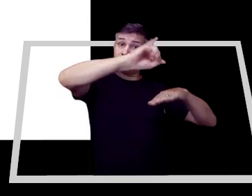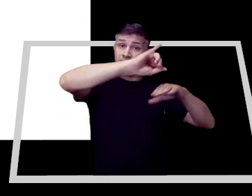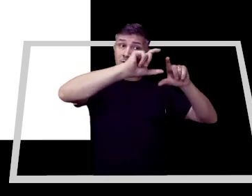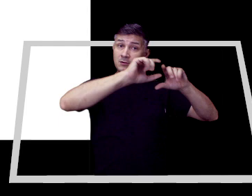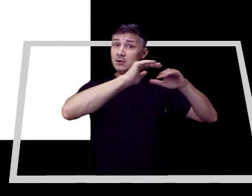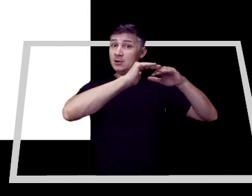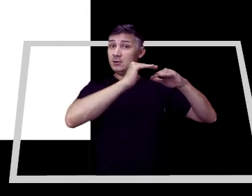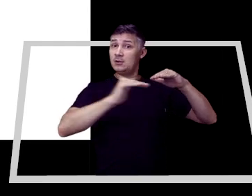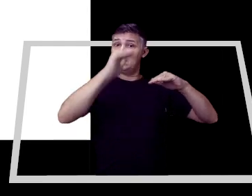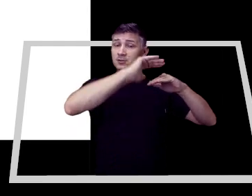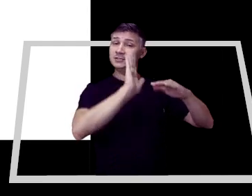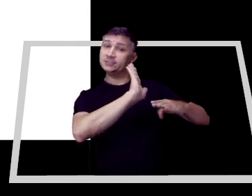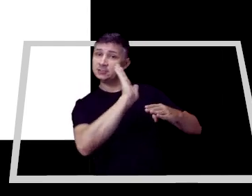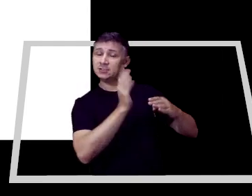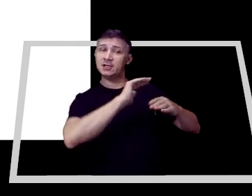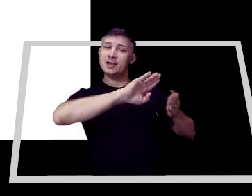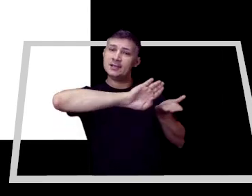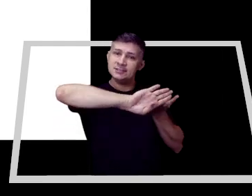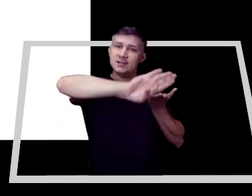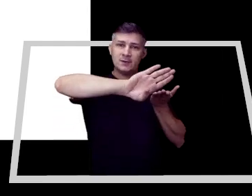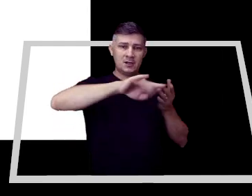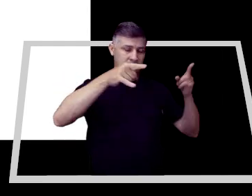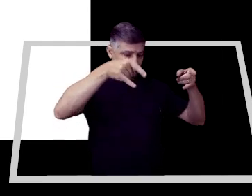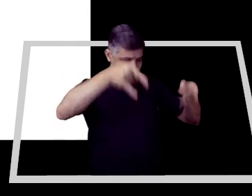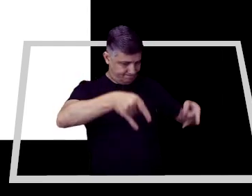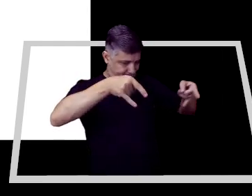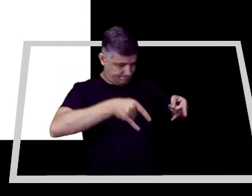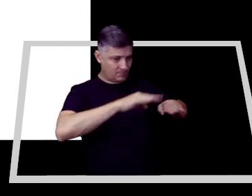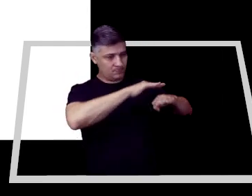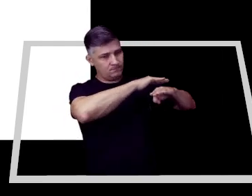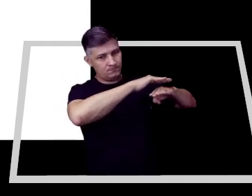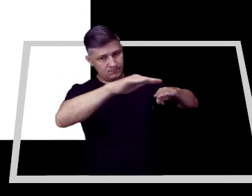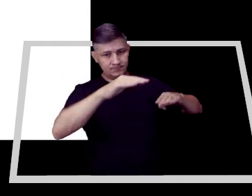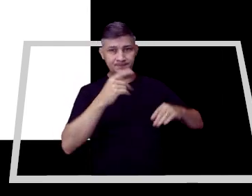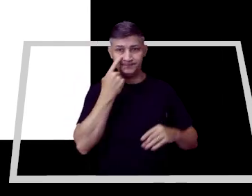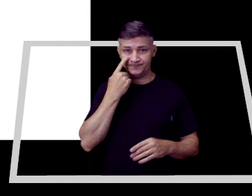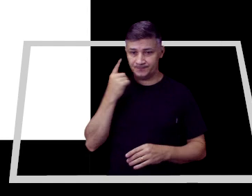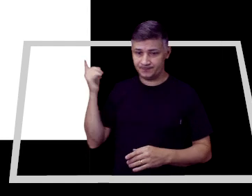estava suspenso e isolado do chão da universidade.